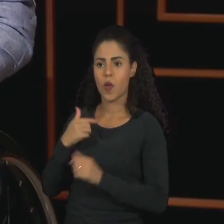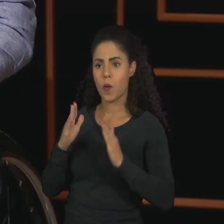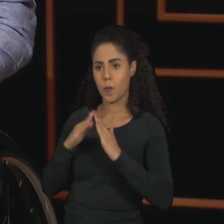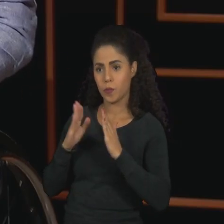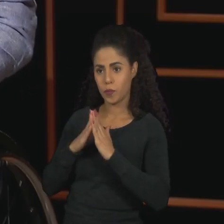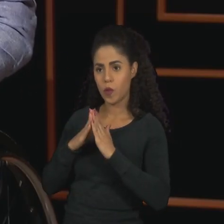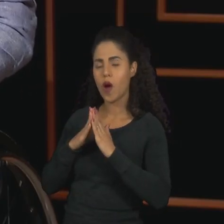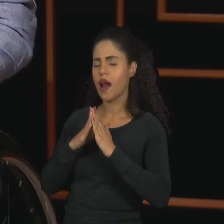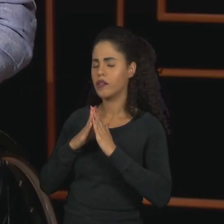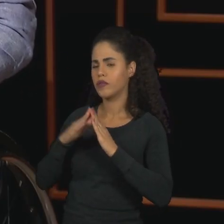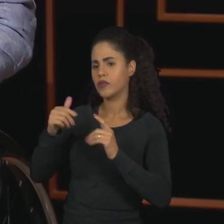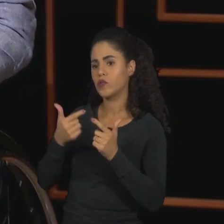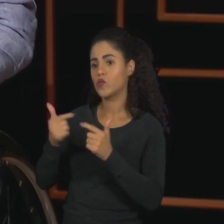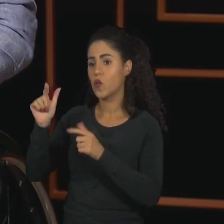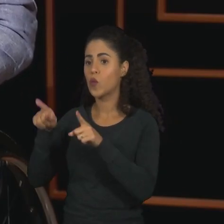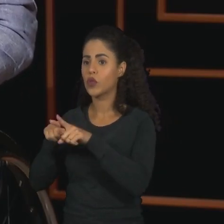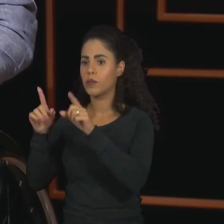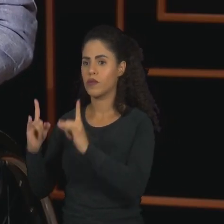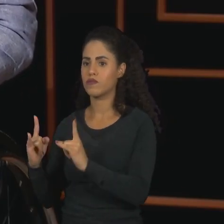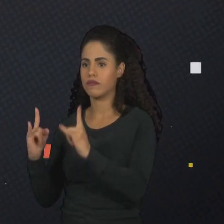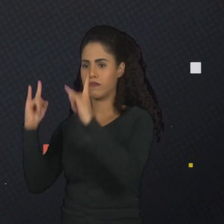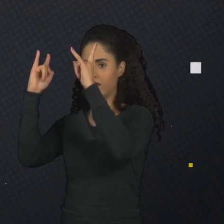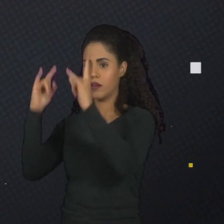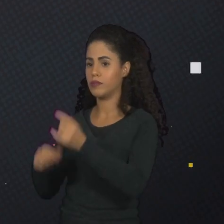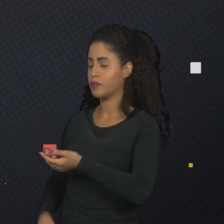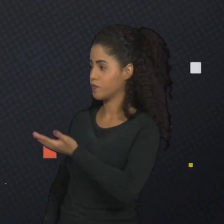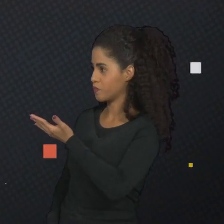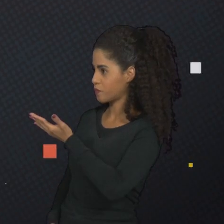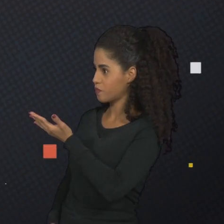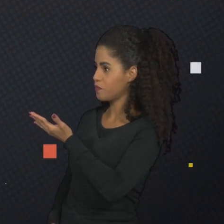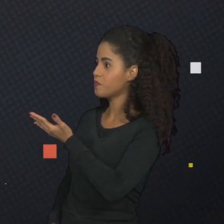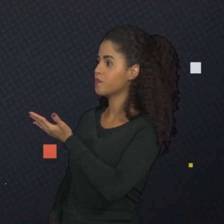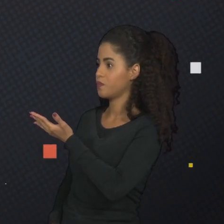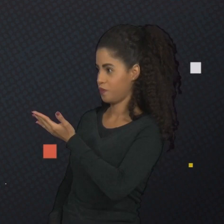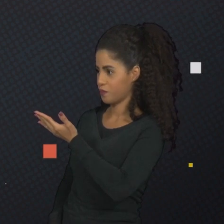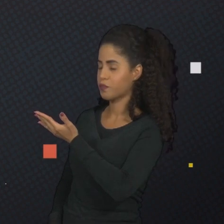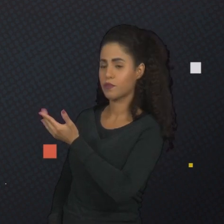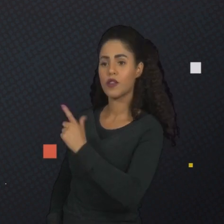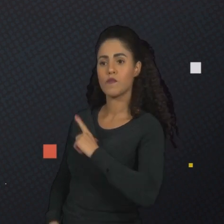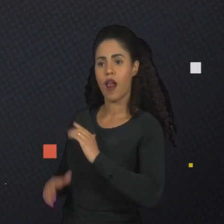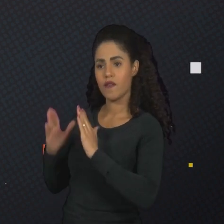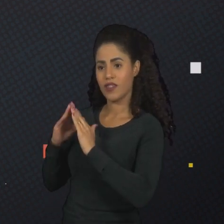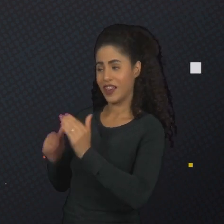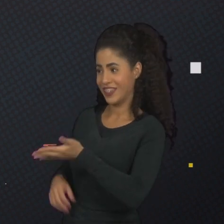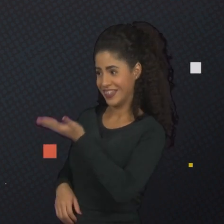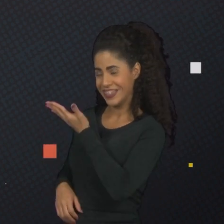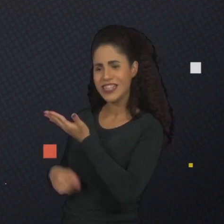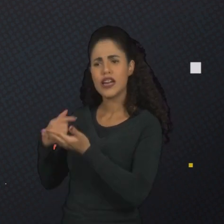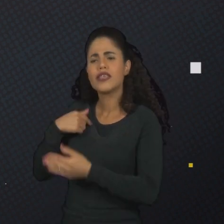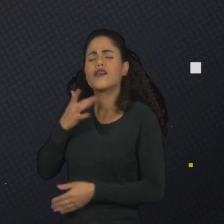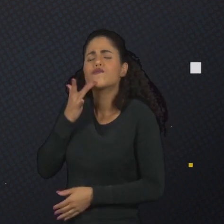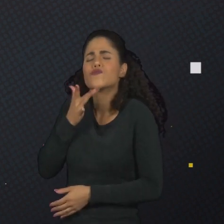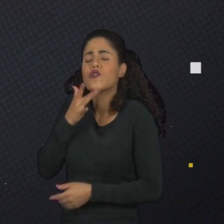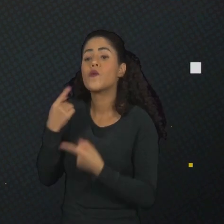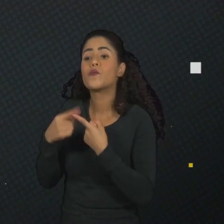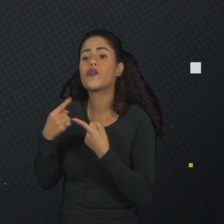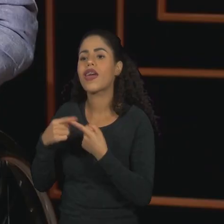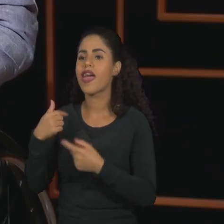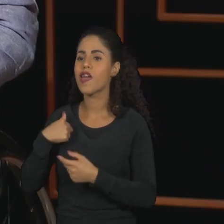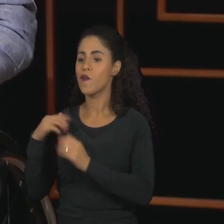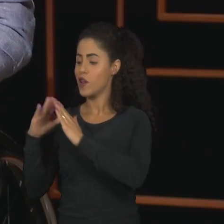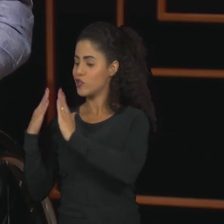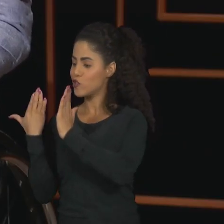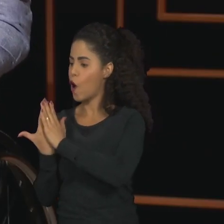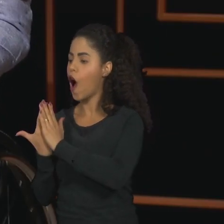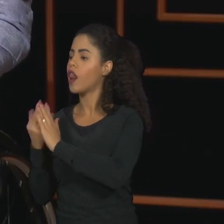Paula, no edifício Viadutos, que era do Artacho Jurado, E era muito gostoso, porque eu vinha andando